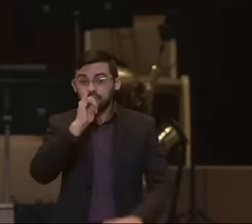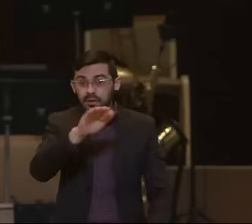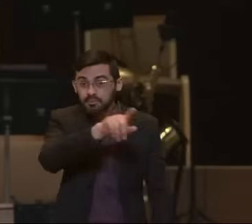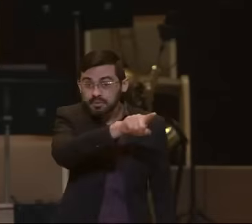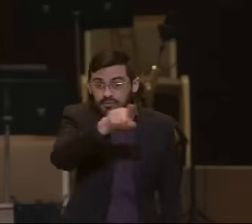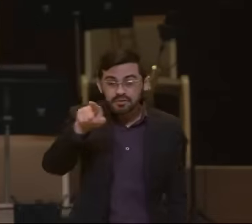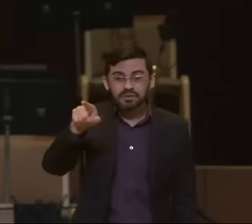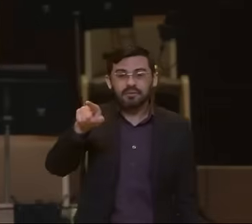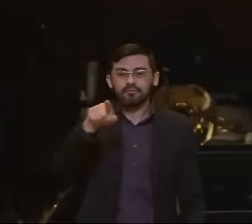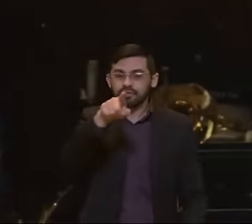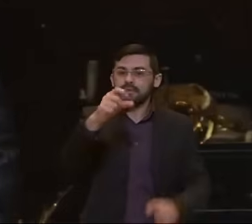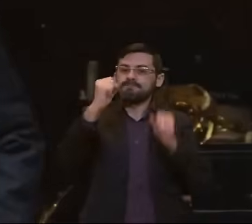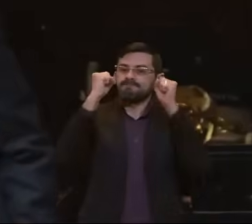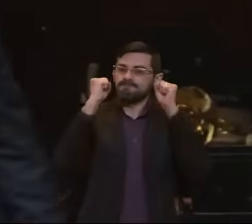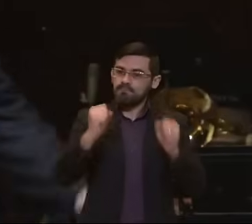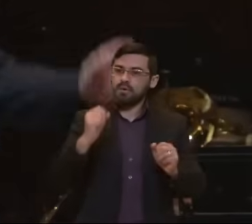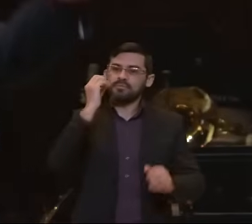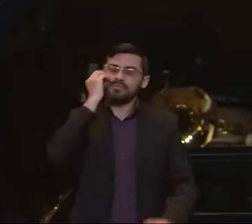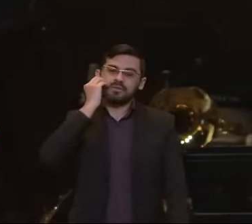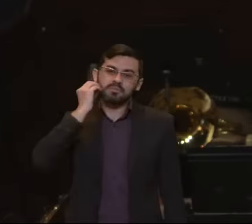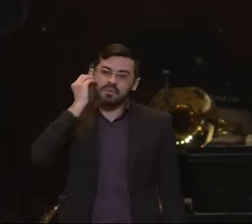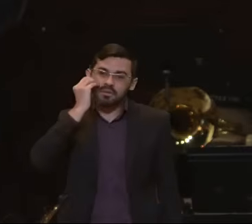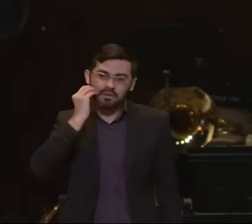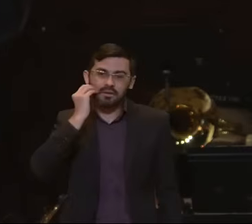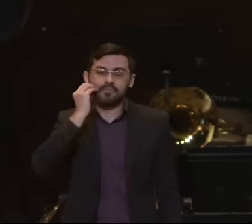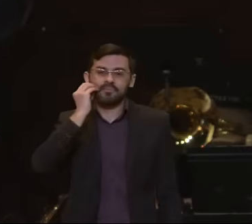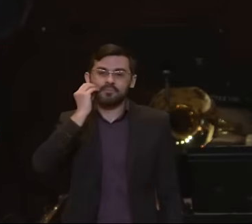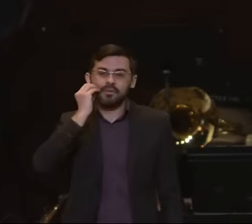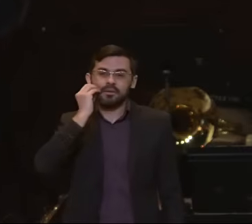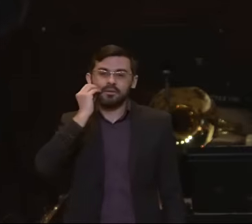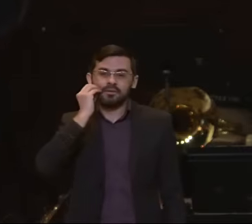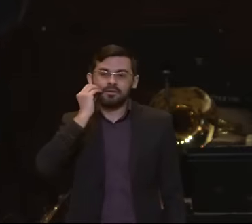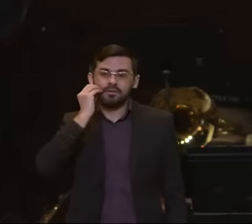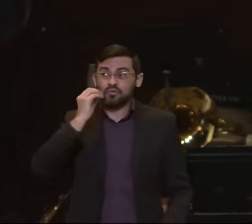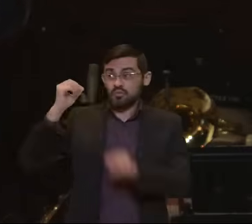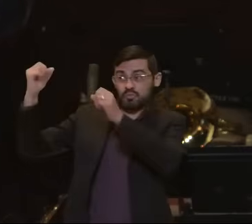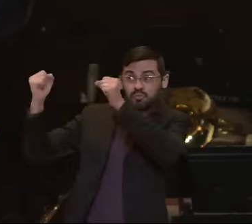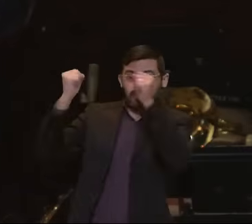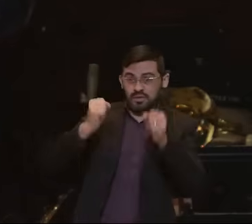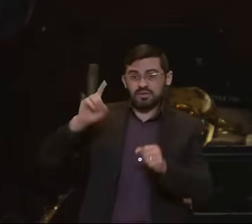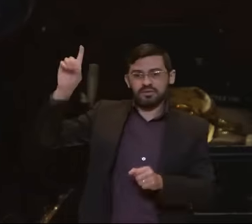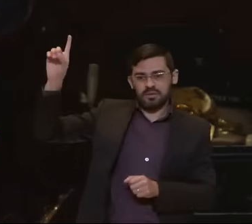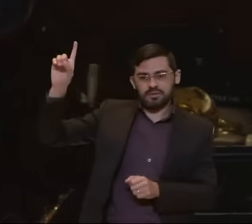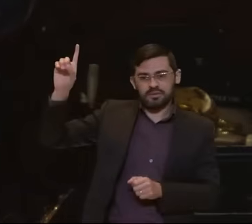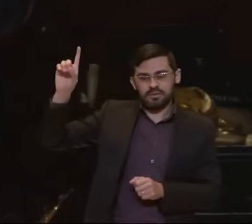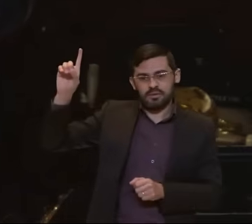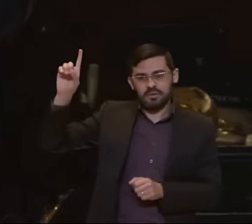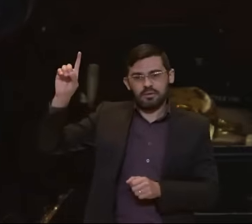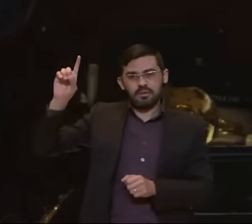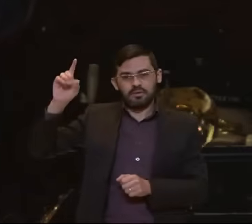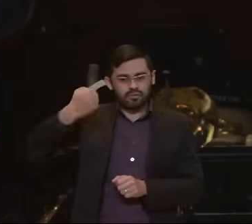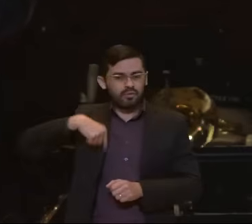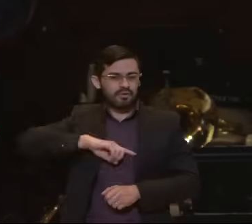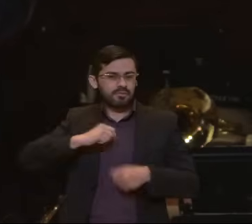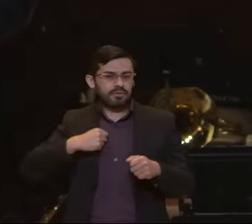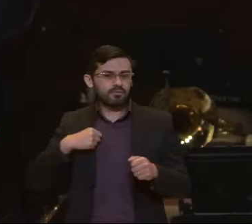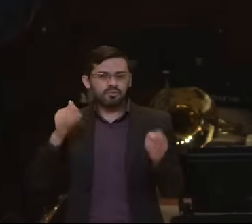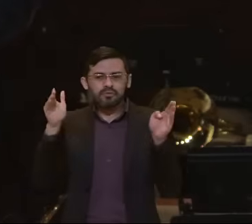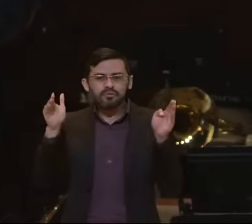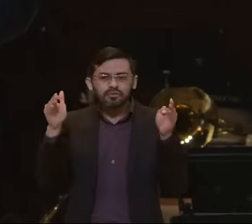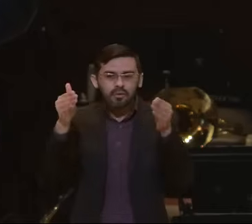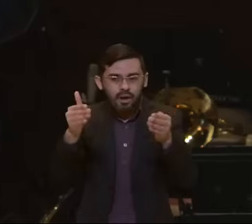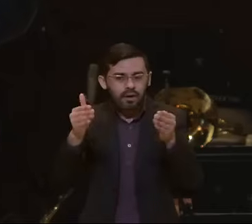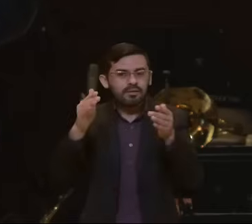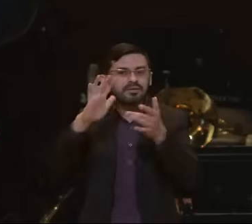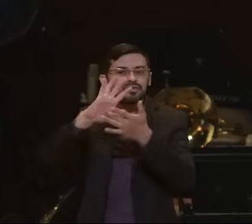E a Bíblia diz o caminho. A gente coloca Jesus como alvo e busca. Buscar-me-eis e me achareis quando